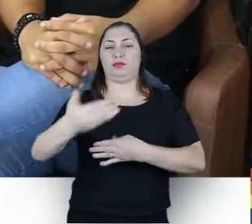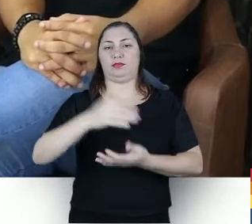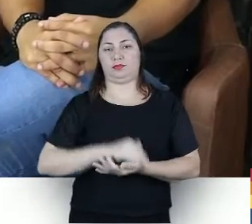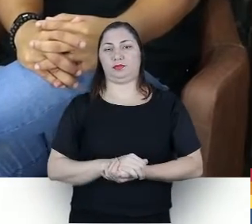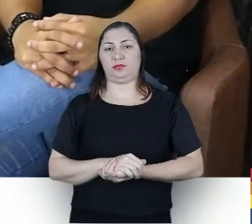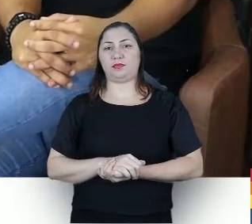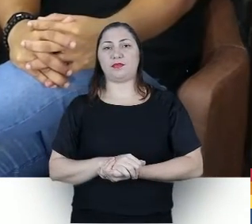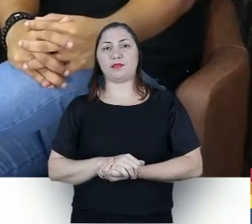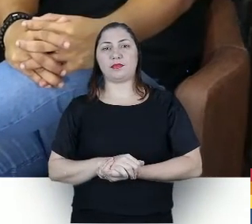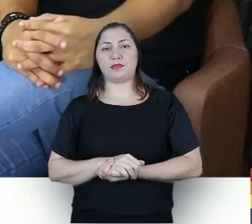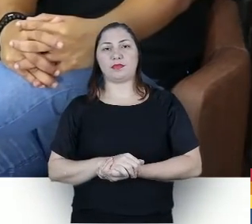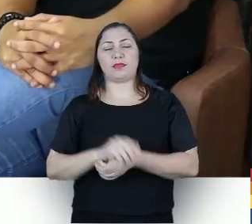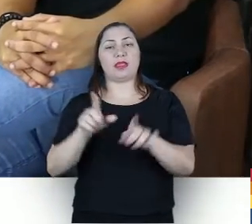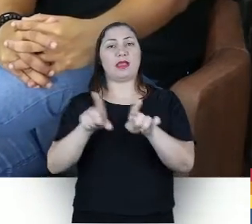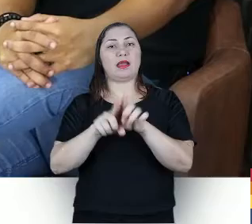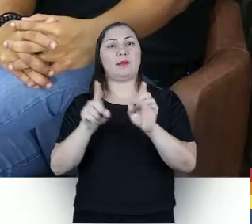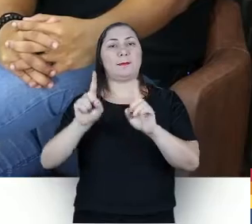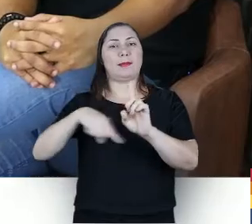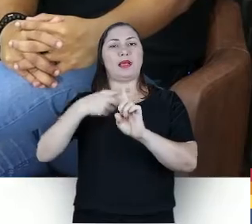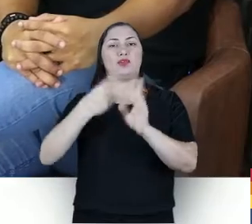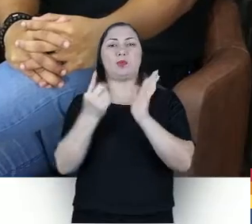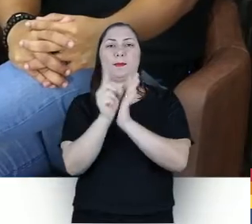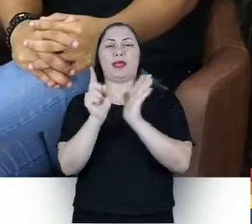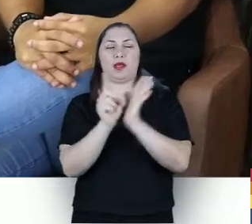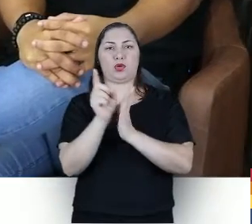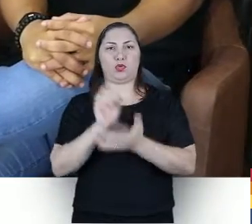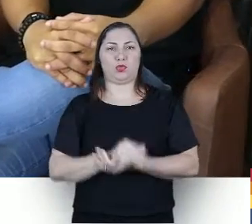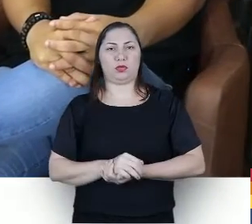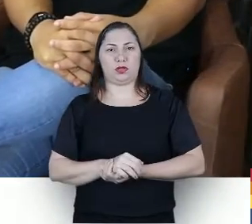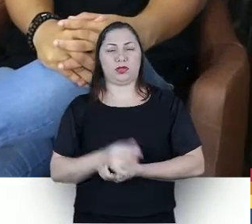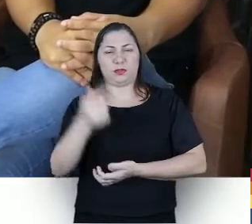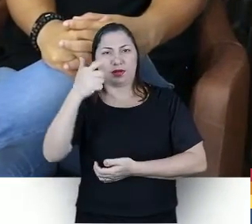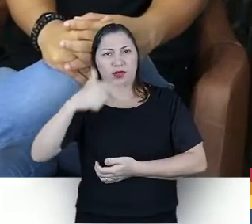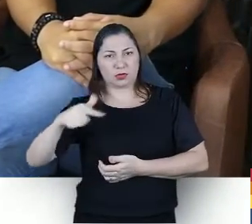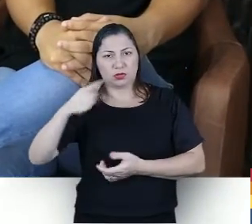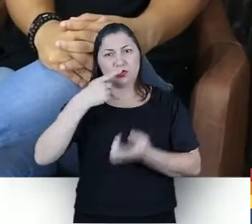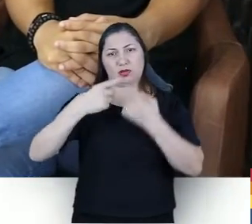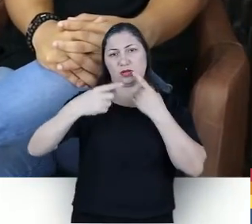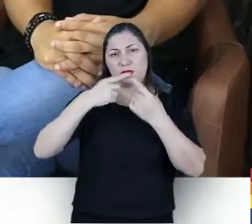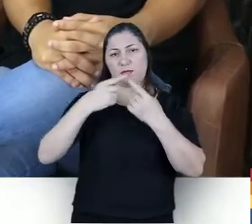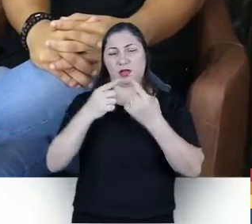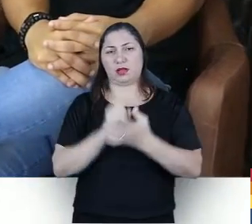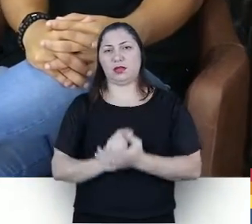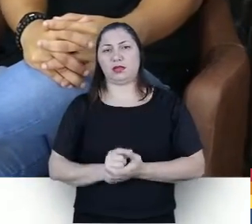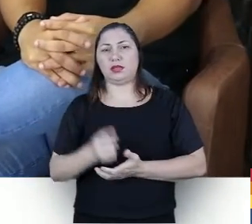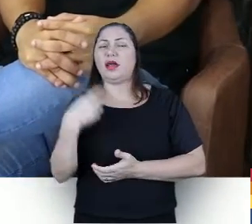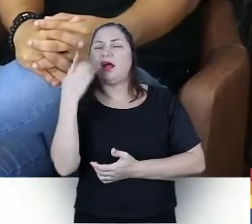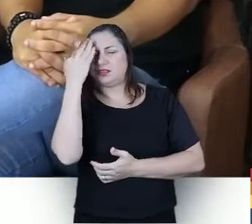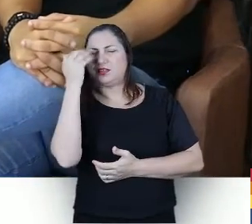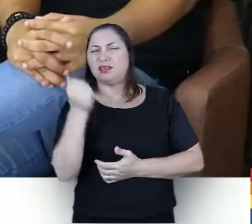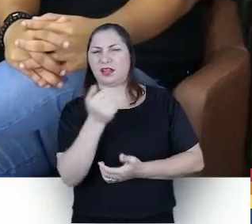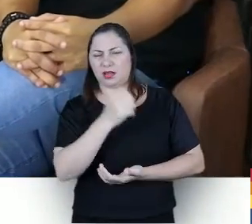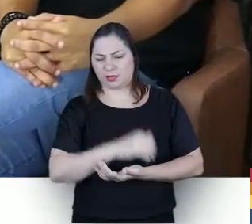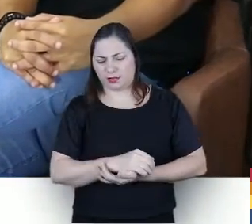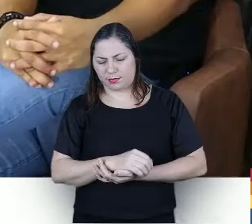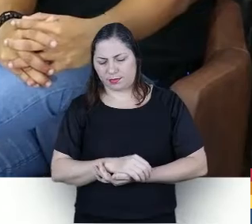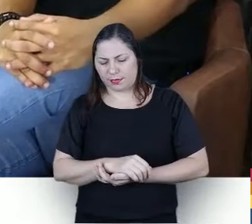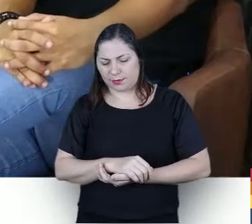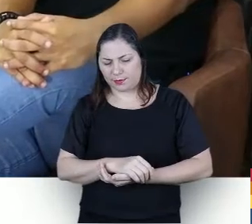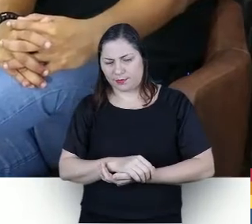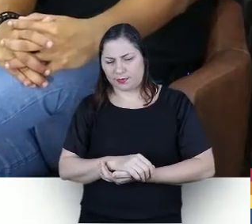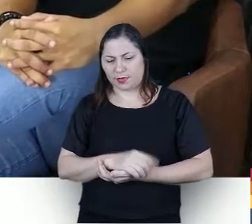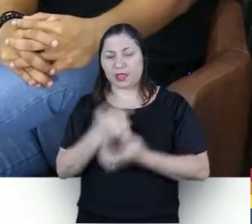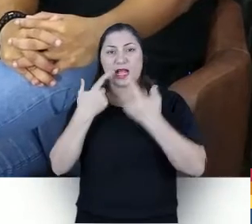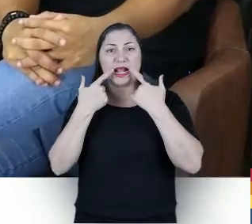mais para fugir, assim, né? Não dá. Não dá para você ficar só dentro da sua caixinha, né? O novo ensino médio é justamente sair dessa caixinha, né?